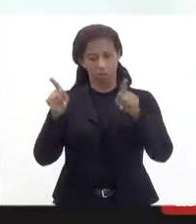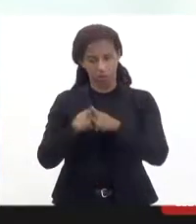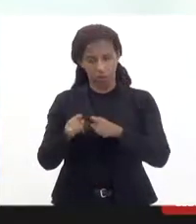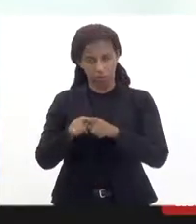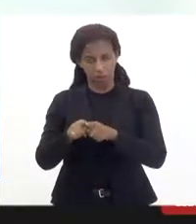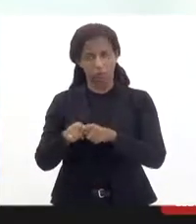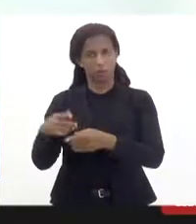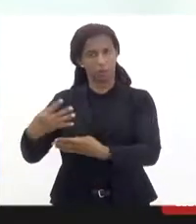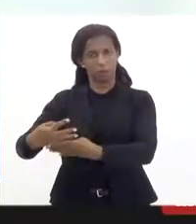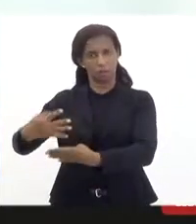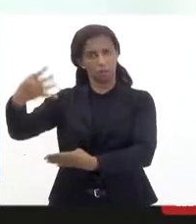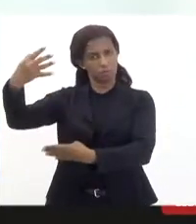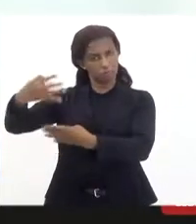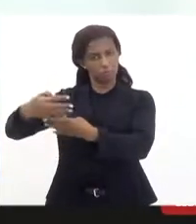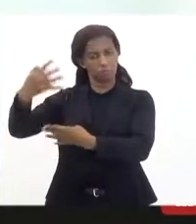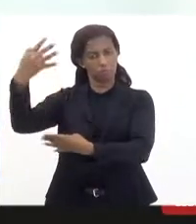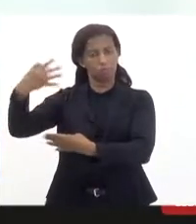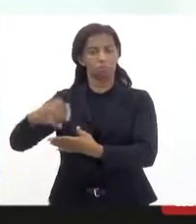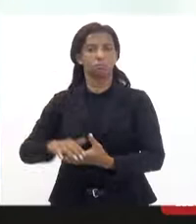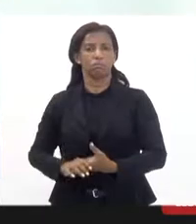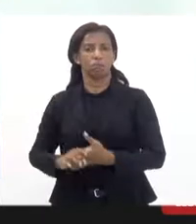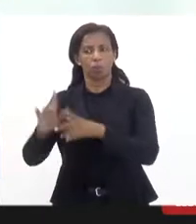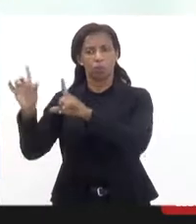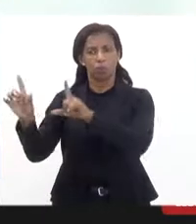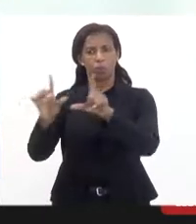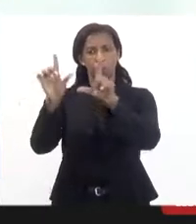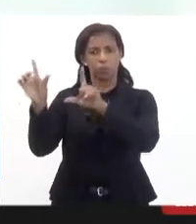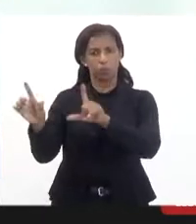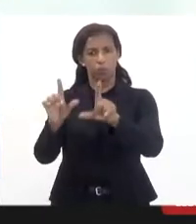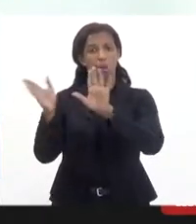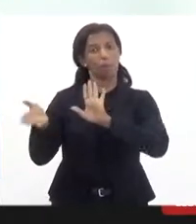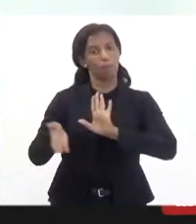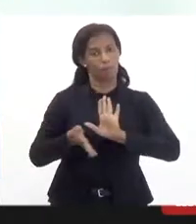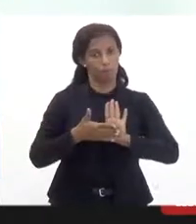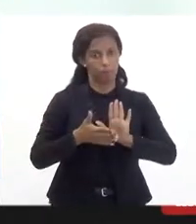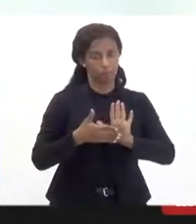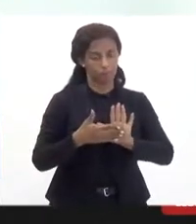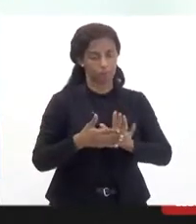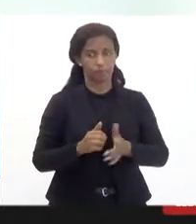também uma apresentação e uma preleção e uma proposta.